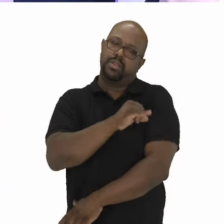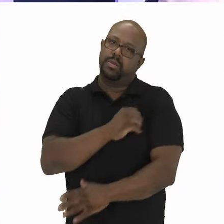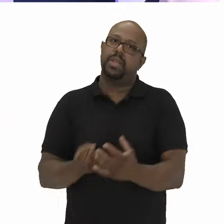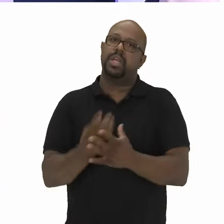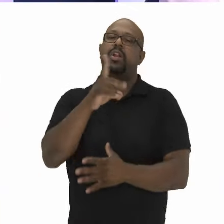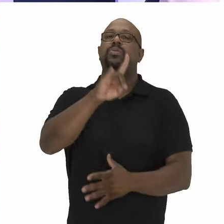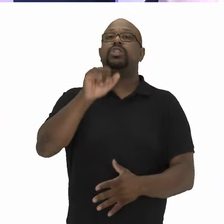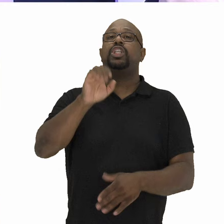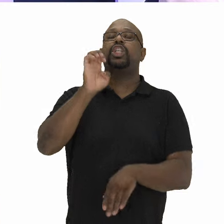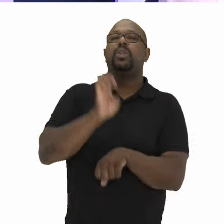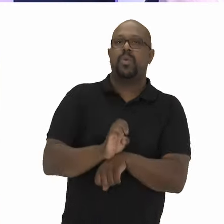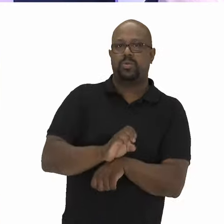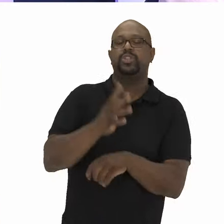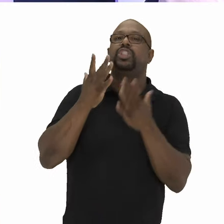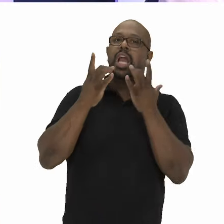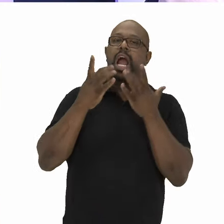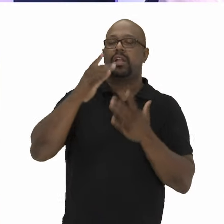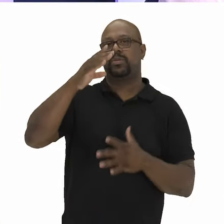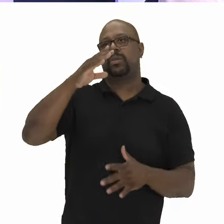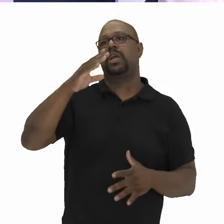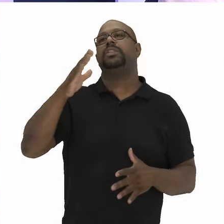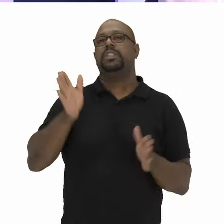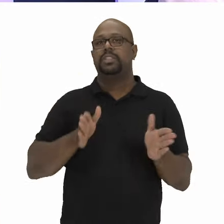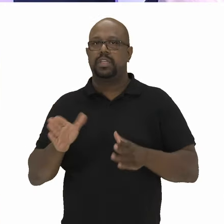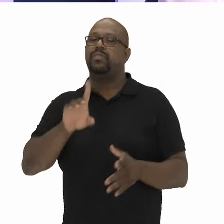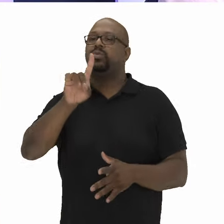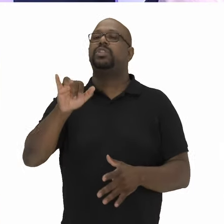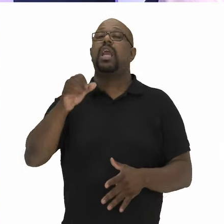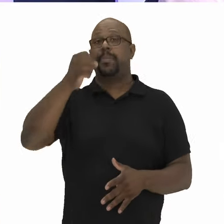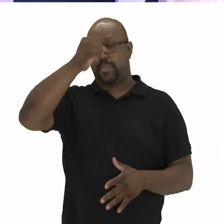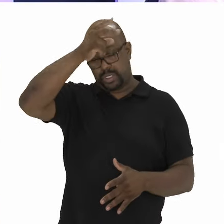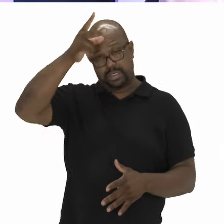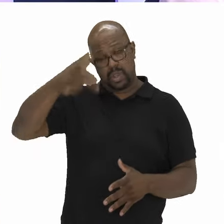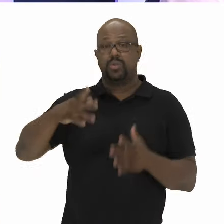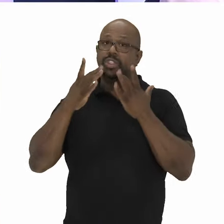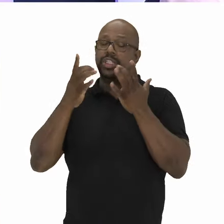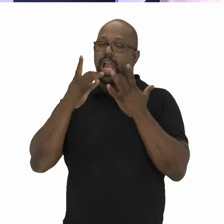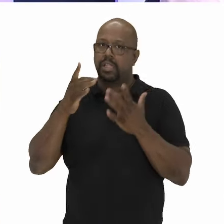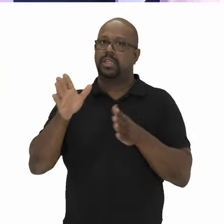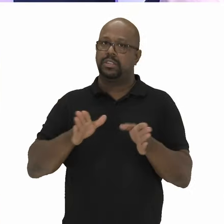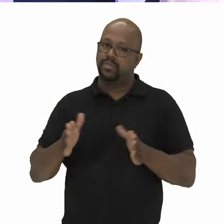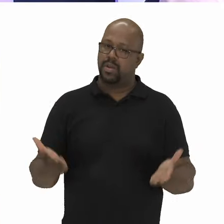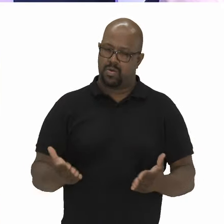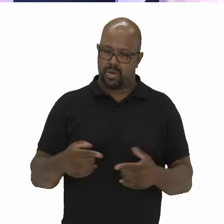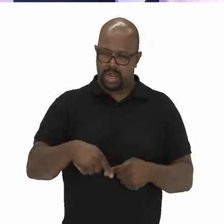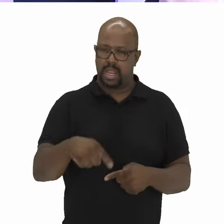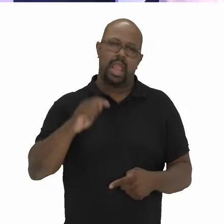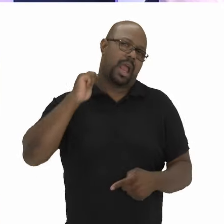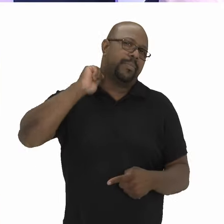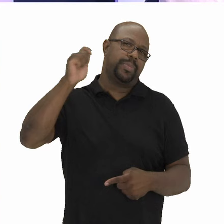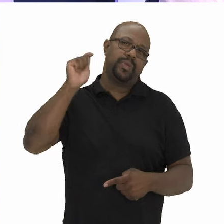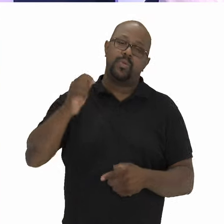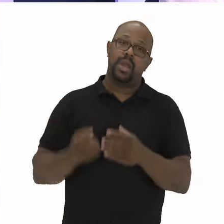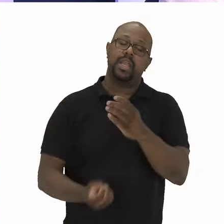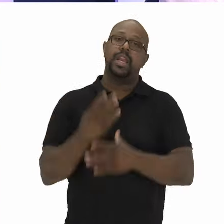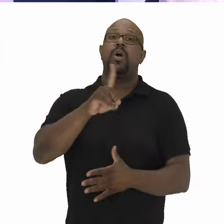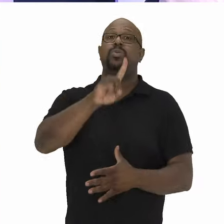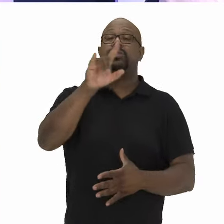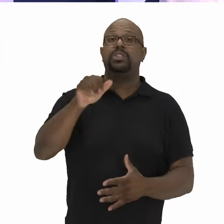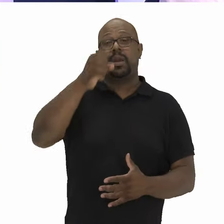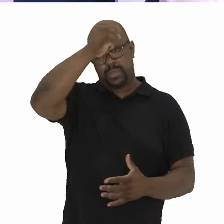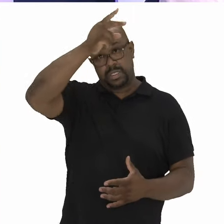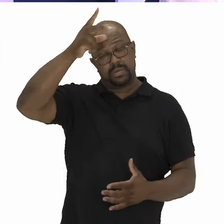também o dia Estadual do teatro acessível o dia municipal do teatro acessível agora a minha meta em abril agora